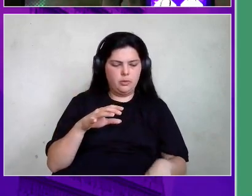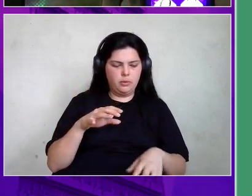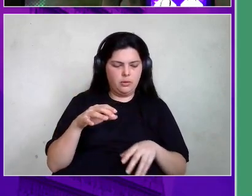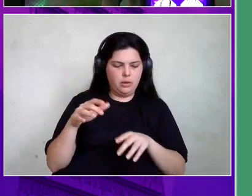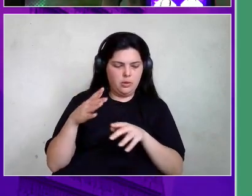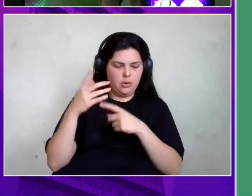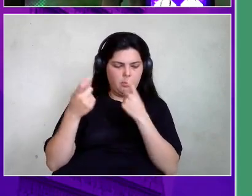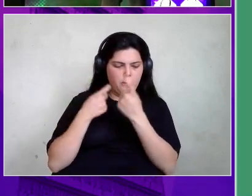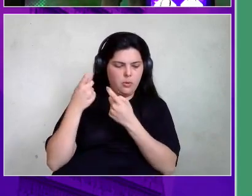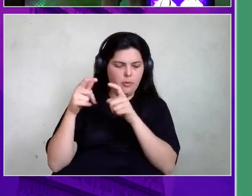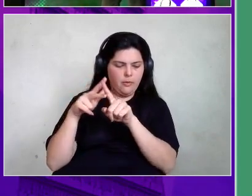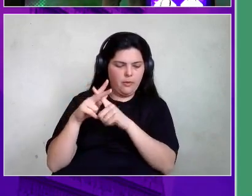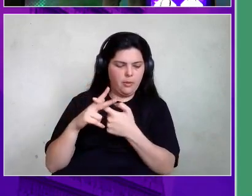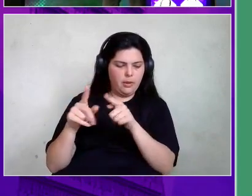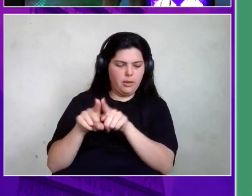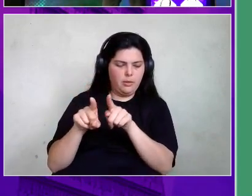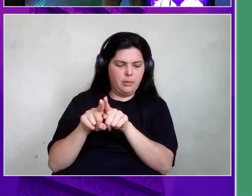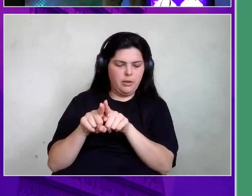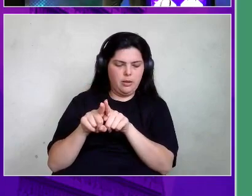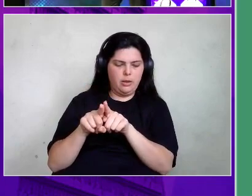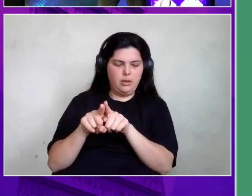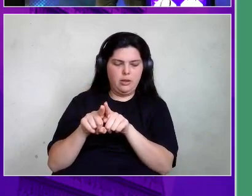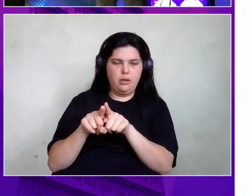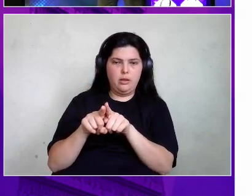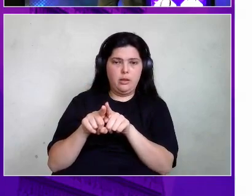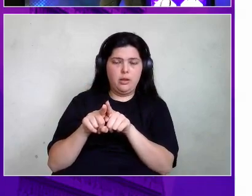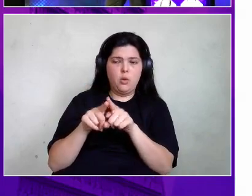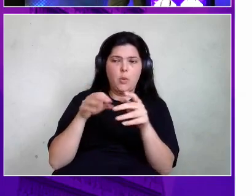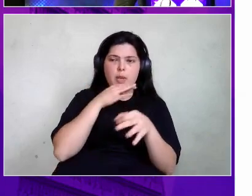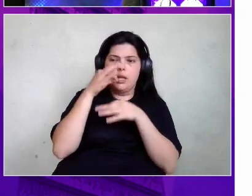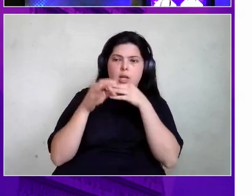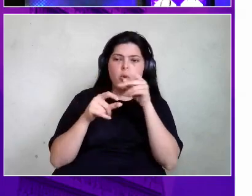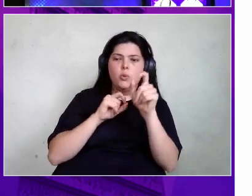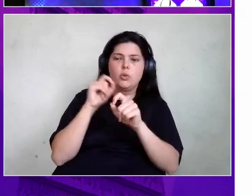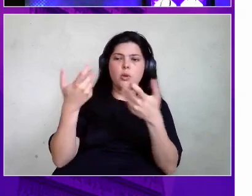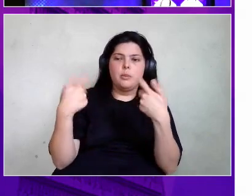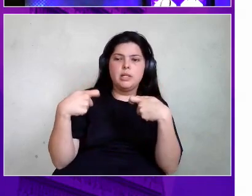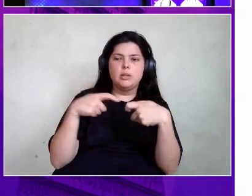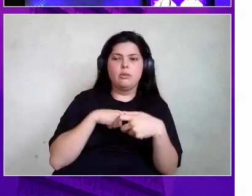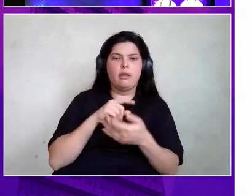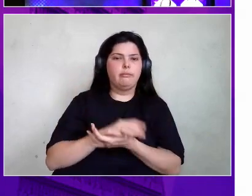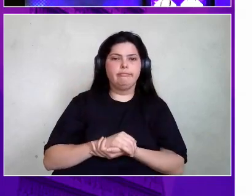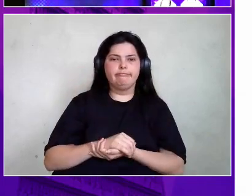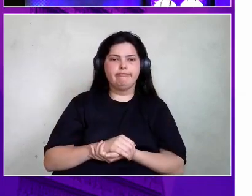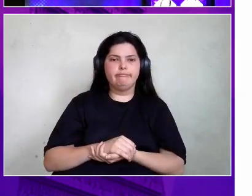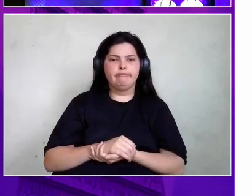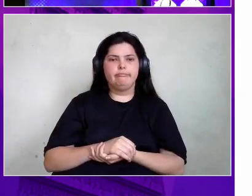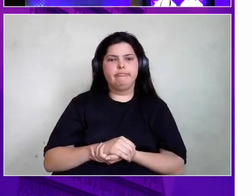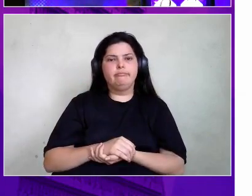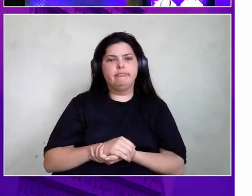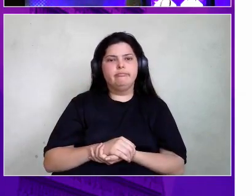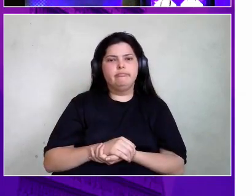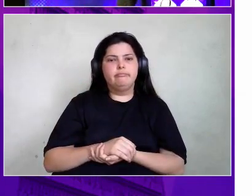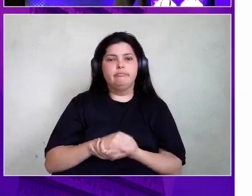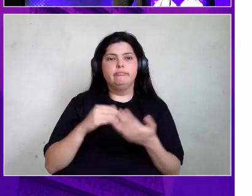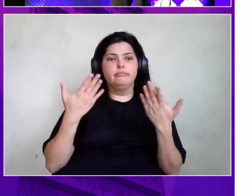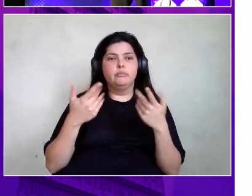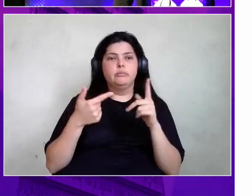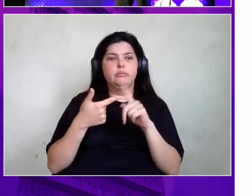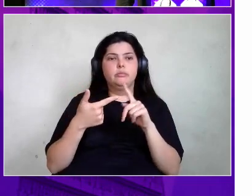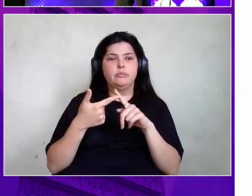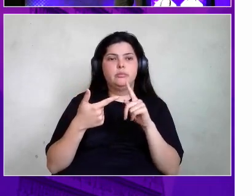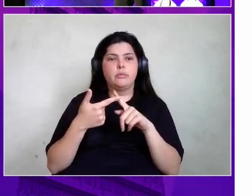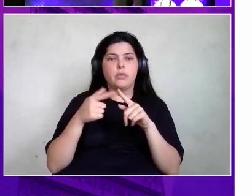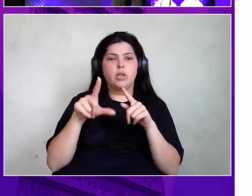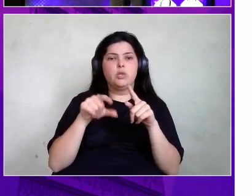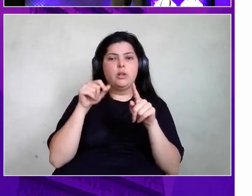ferramentas. Eu já tenho a visão de qual pipeline que eu preciso ter, certo? Bom, então, o primeiro ponto é, devemos escolher ferramentas